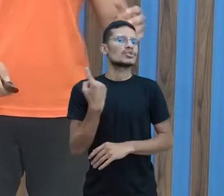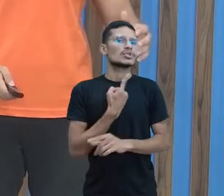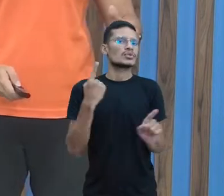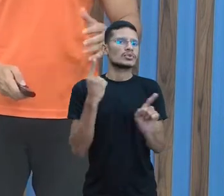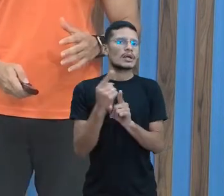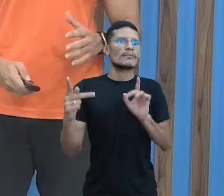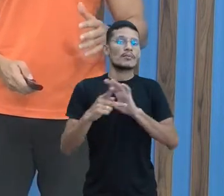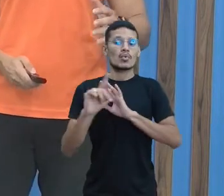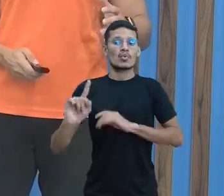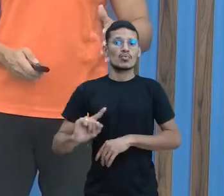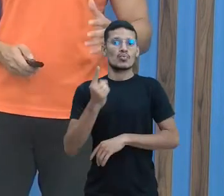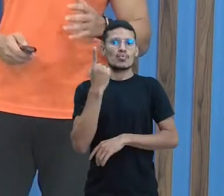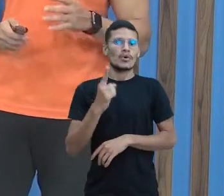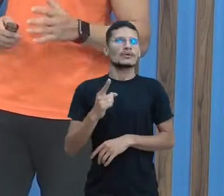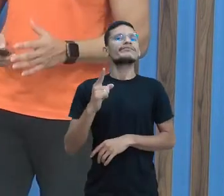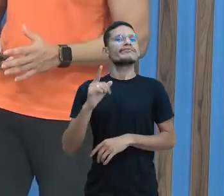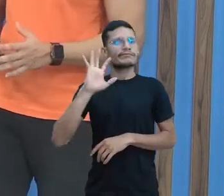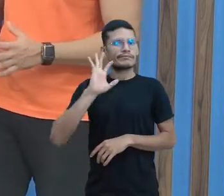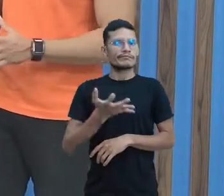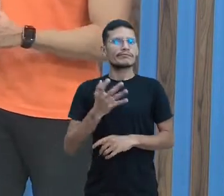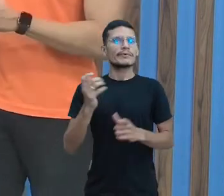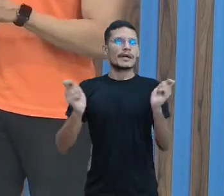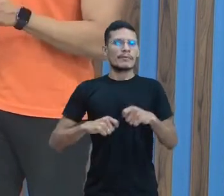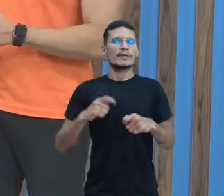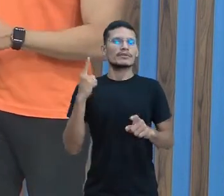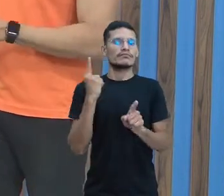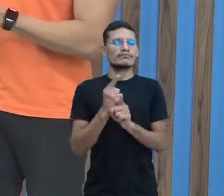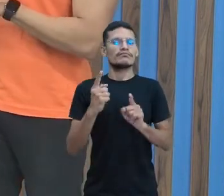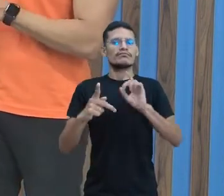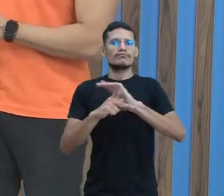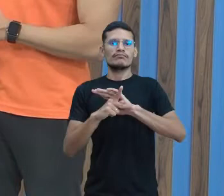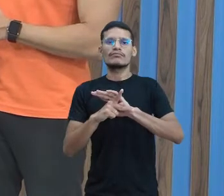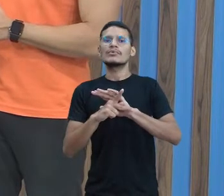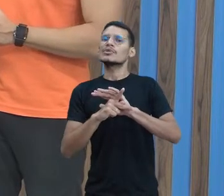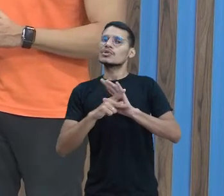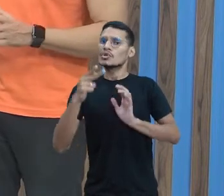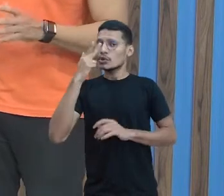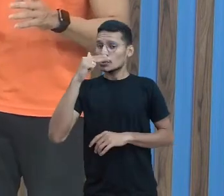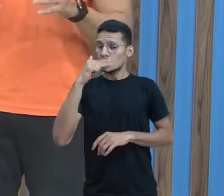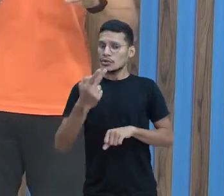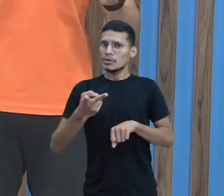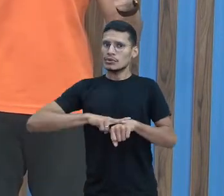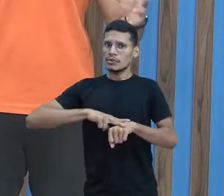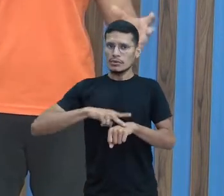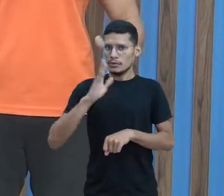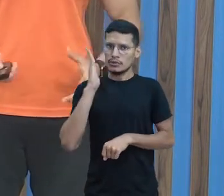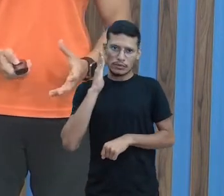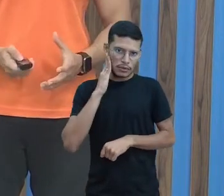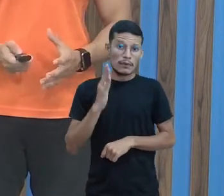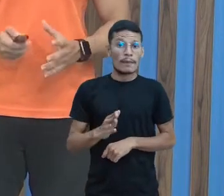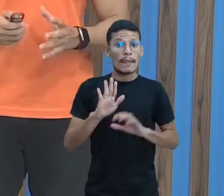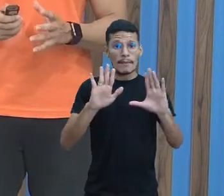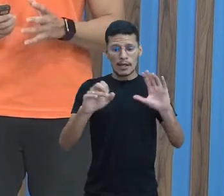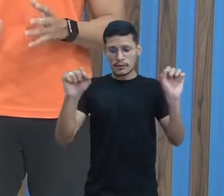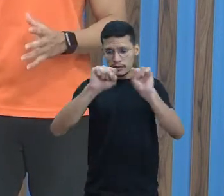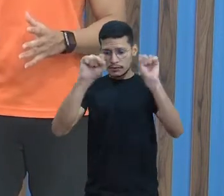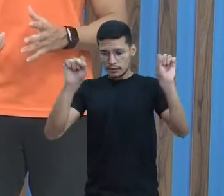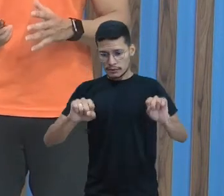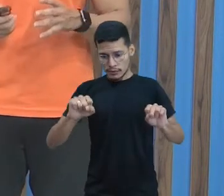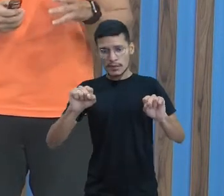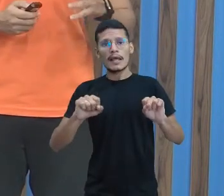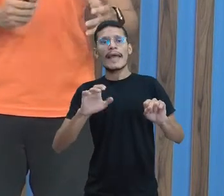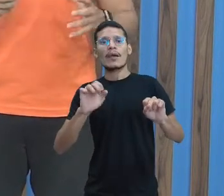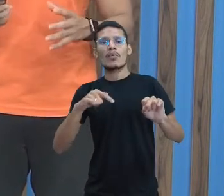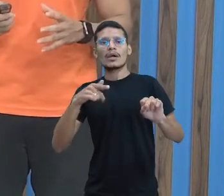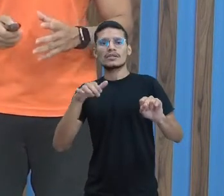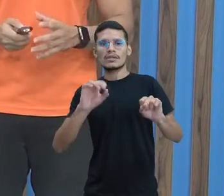que satisfaçam as duas equações aí ao mesmo tempo, certo? Então, o sistema de equação é justamente isso.